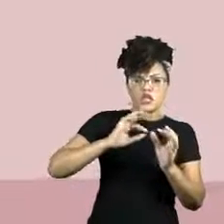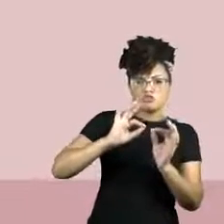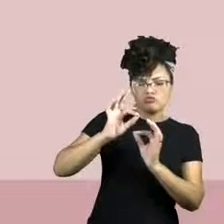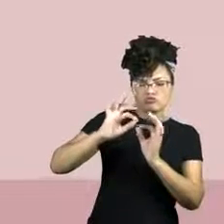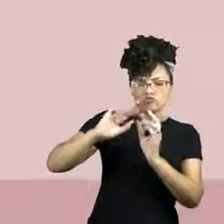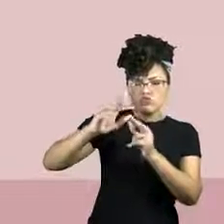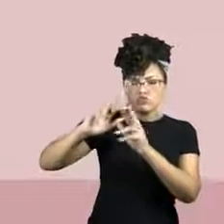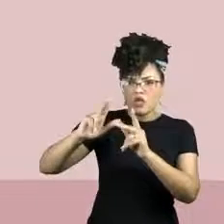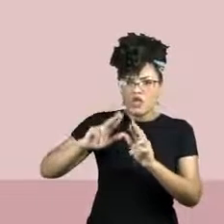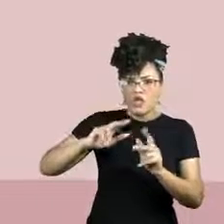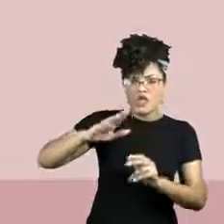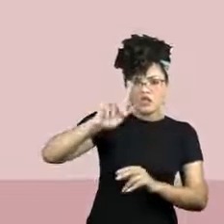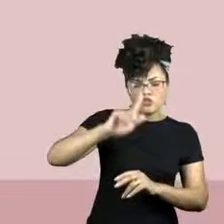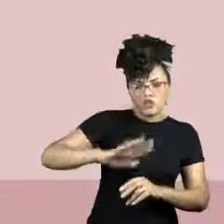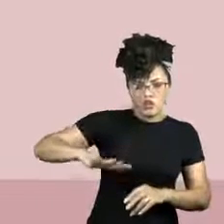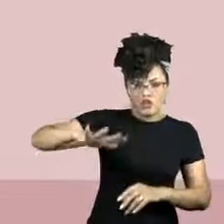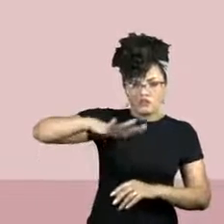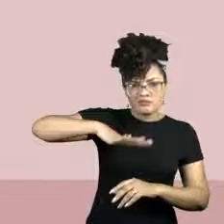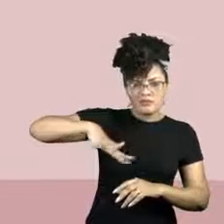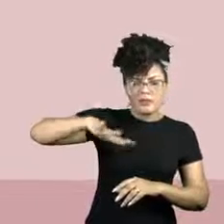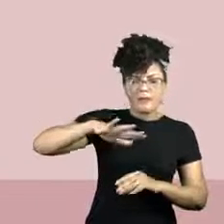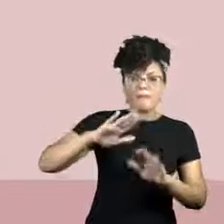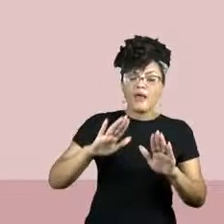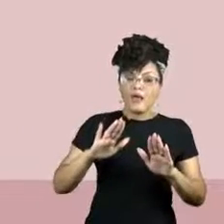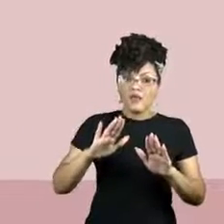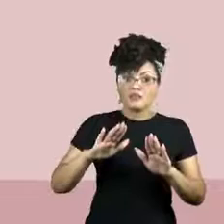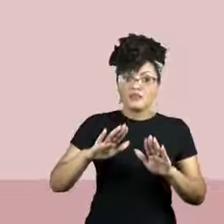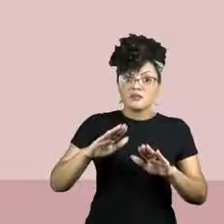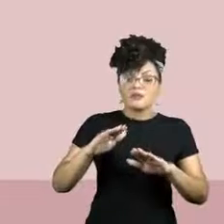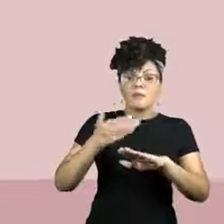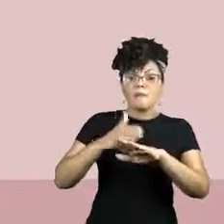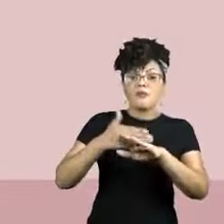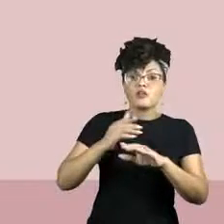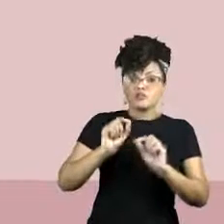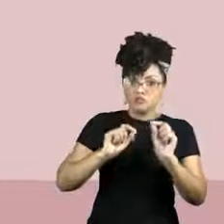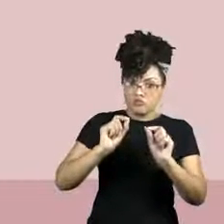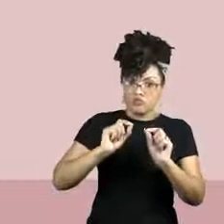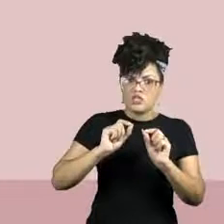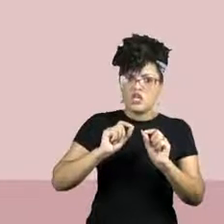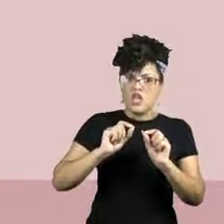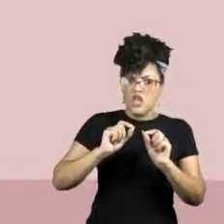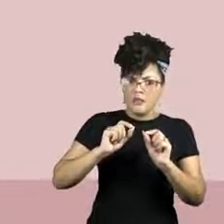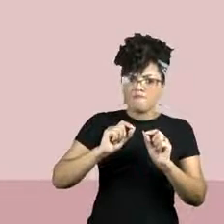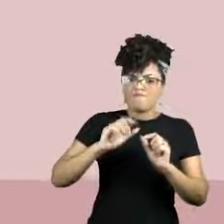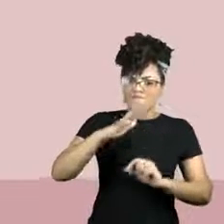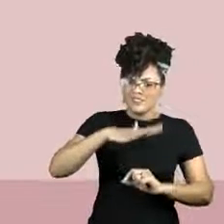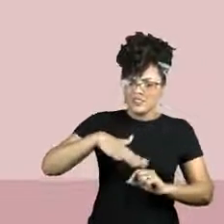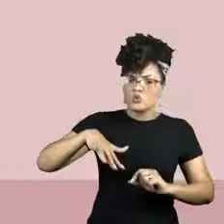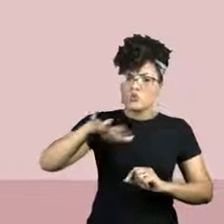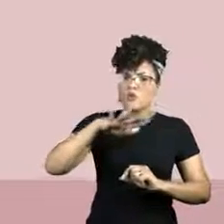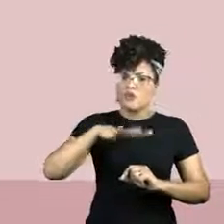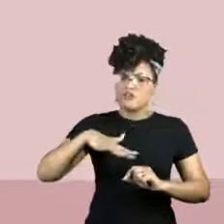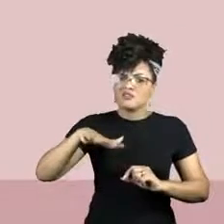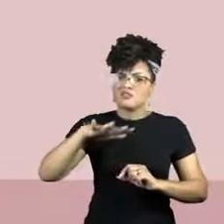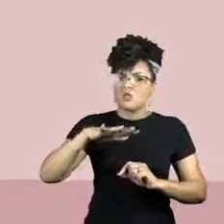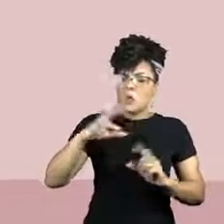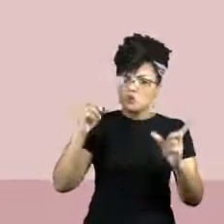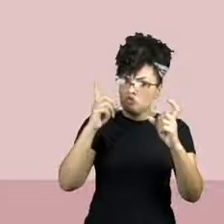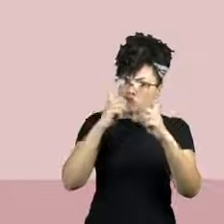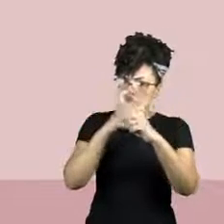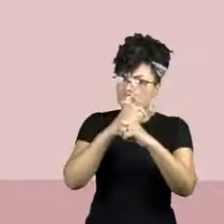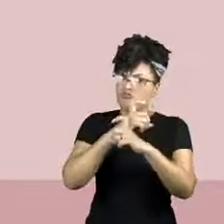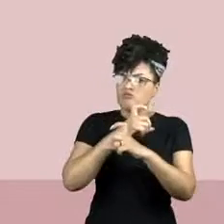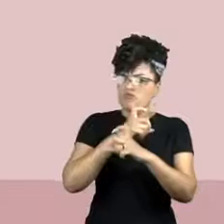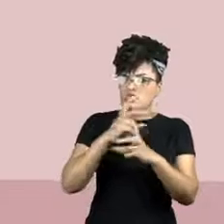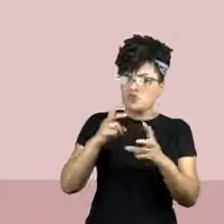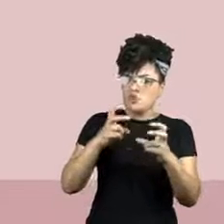mas entendo que na prática profissional muitas vezes vocês vão ter situações geométricas muito mais complexas do que o que é apresentado nesses slides.